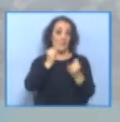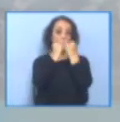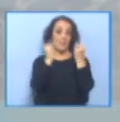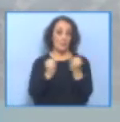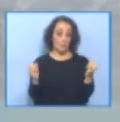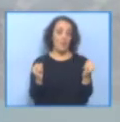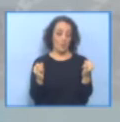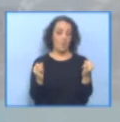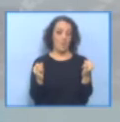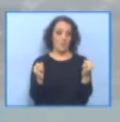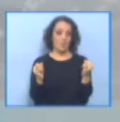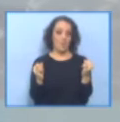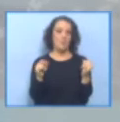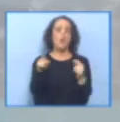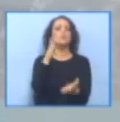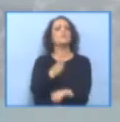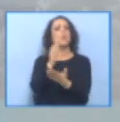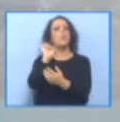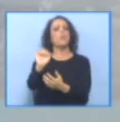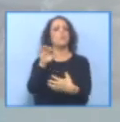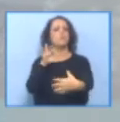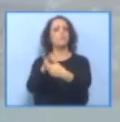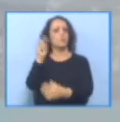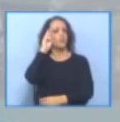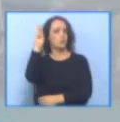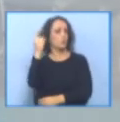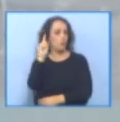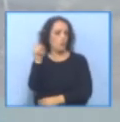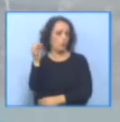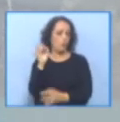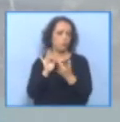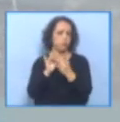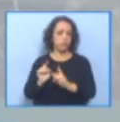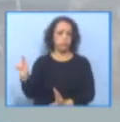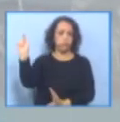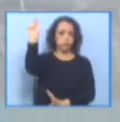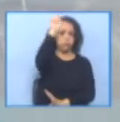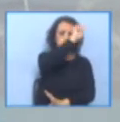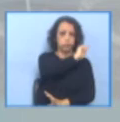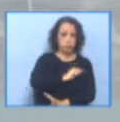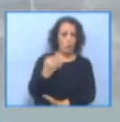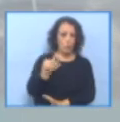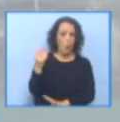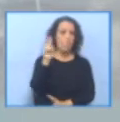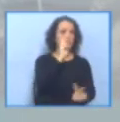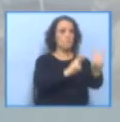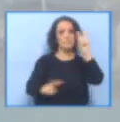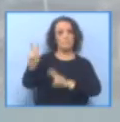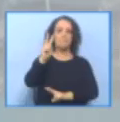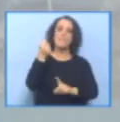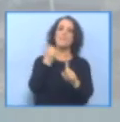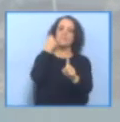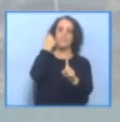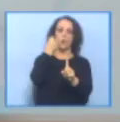Internacional, não é algo exclusivo do escotismo, porque contactou com muita gente pelos países onde andou, e é algo que é um desafio que toca a cada um.